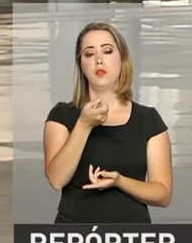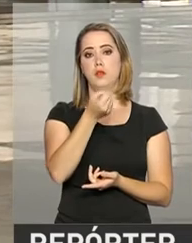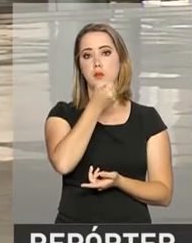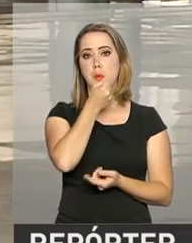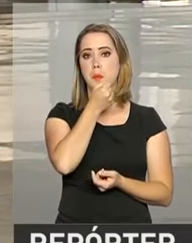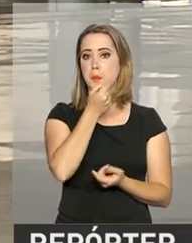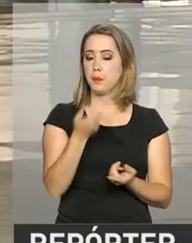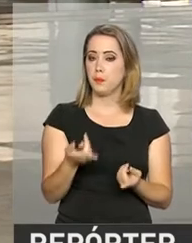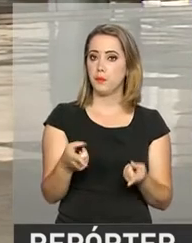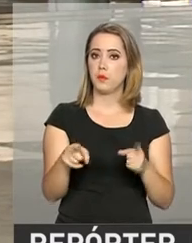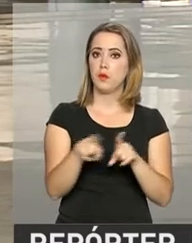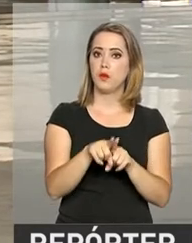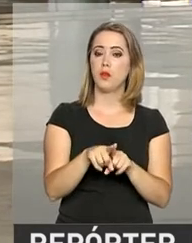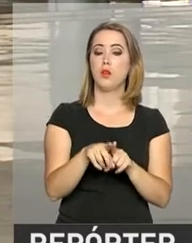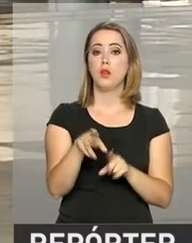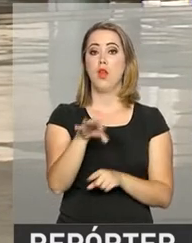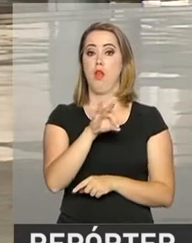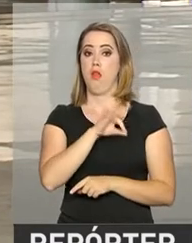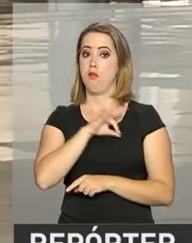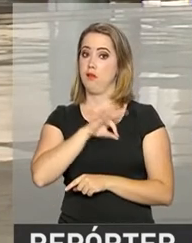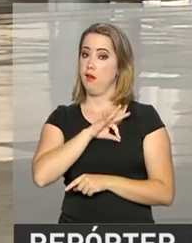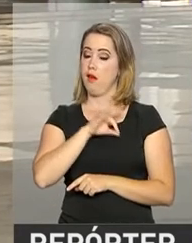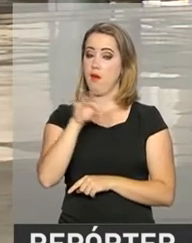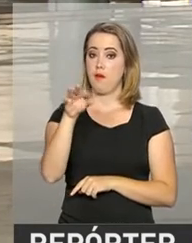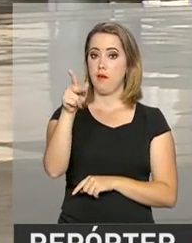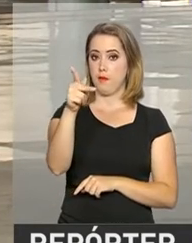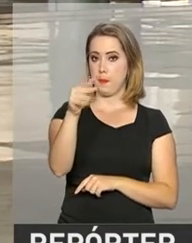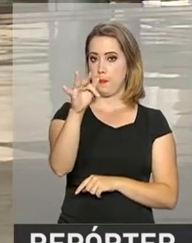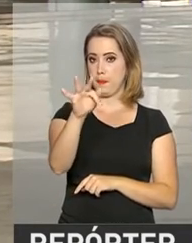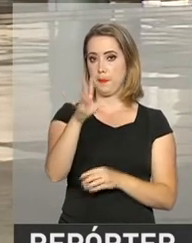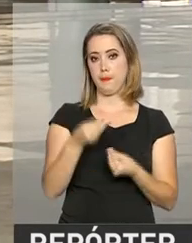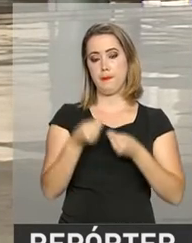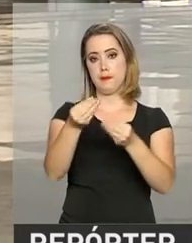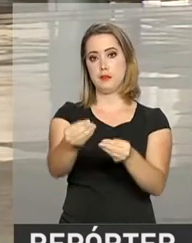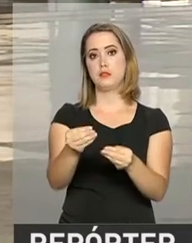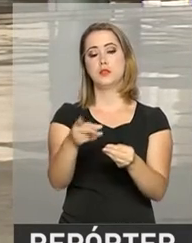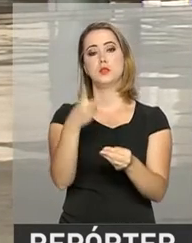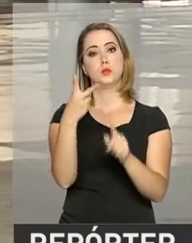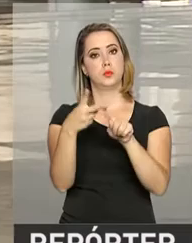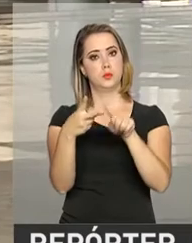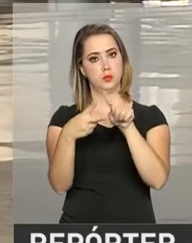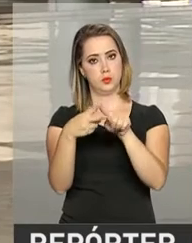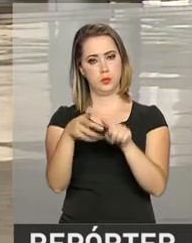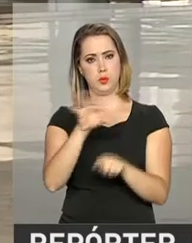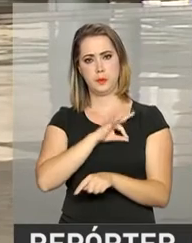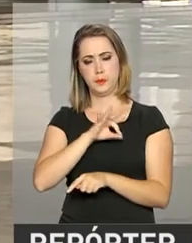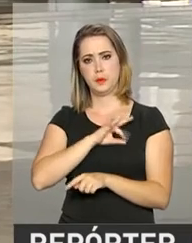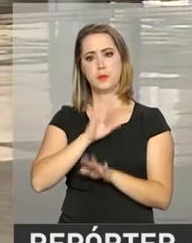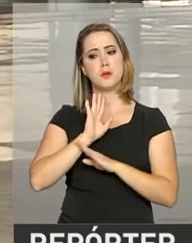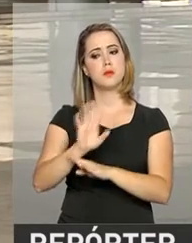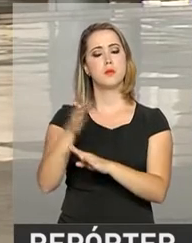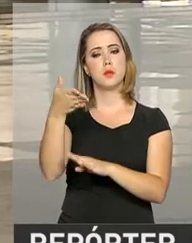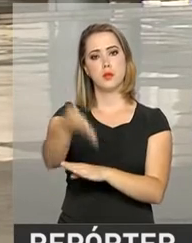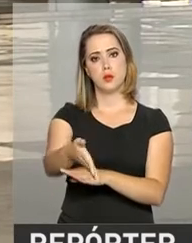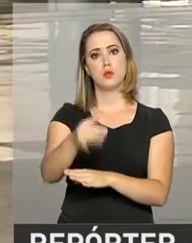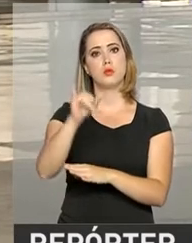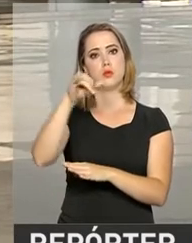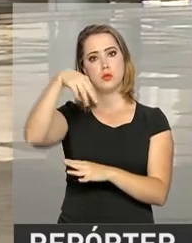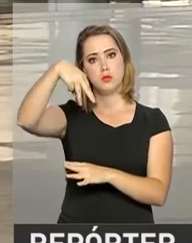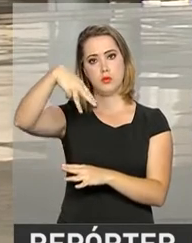Polícia Federal cedeu dois peritos para apoiar os trabalhos que vêm sendo desenvolvidos pelo Instituto